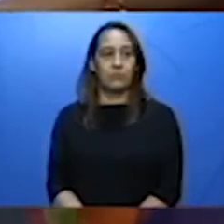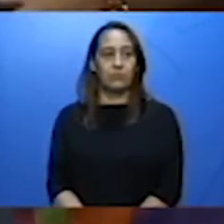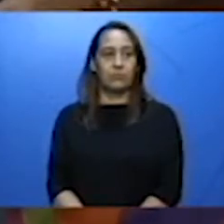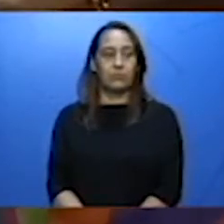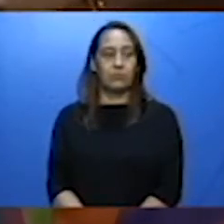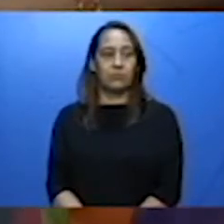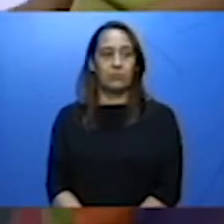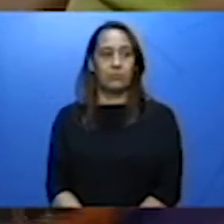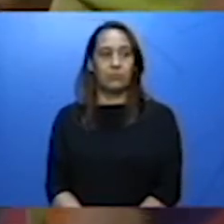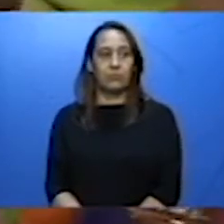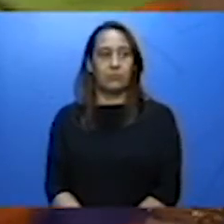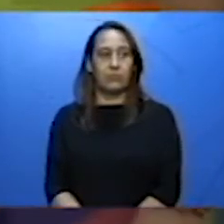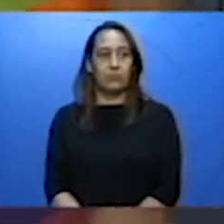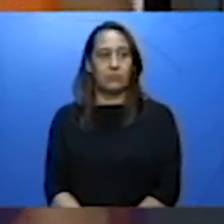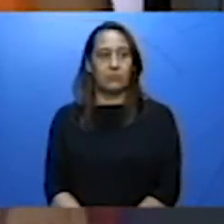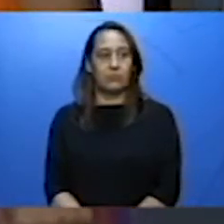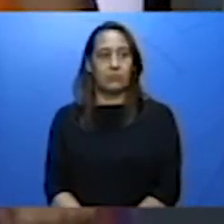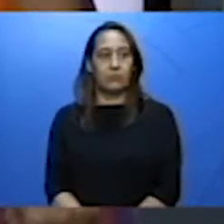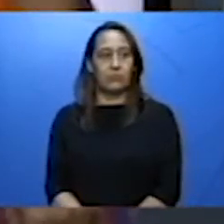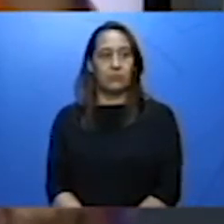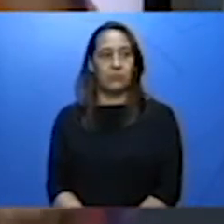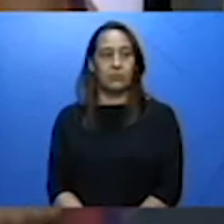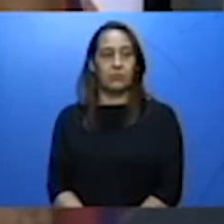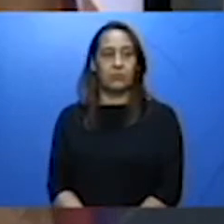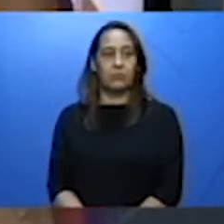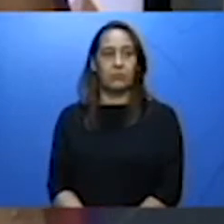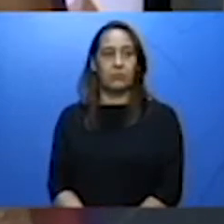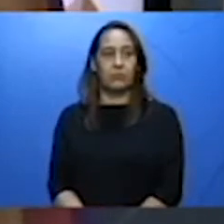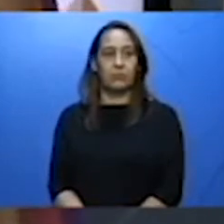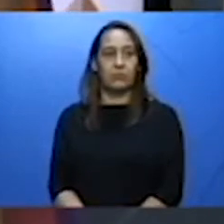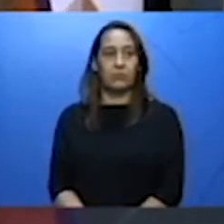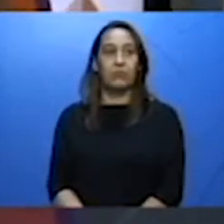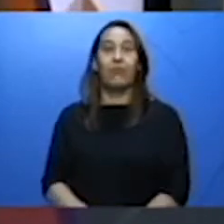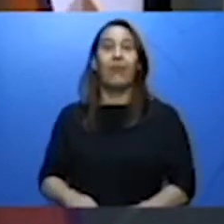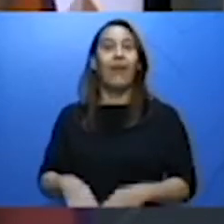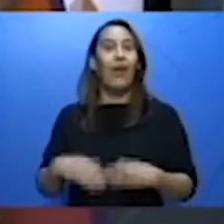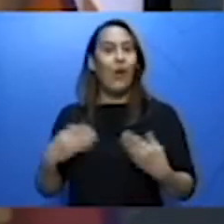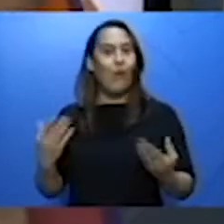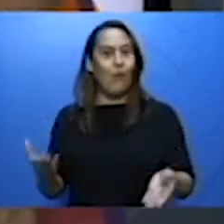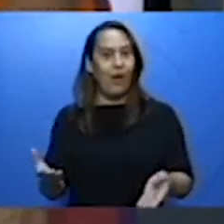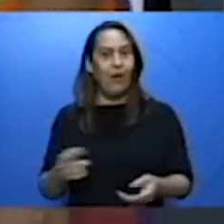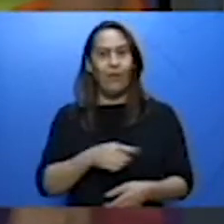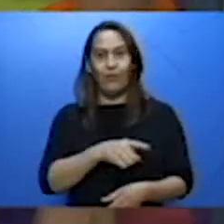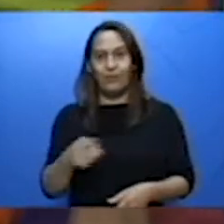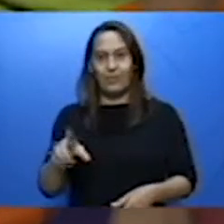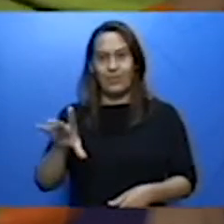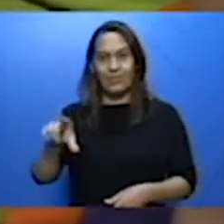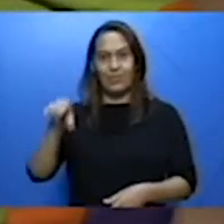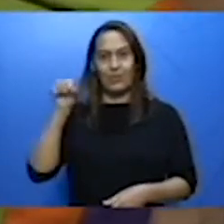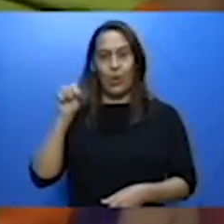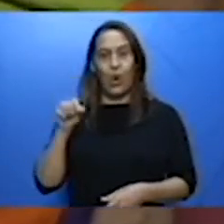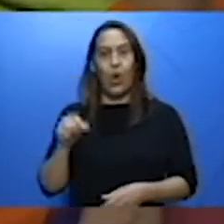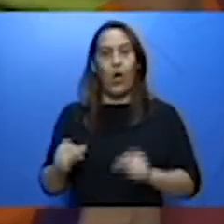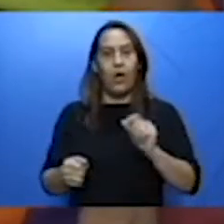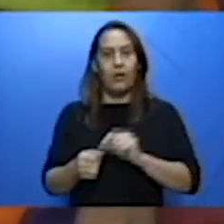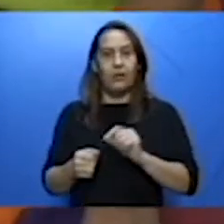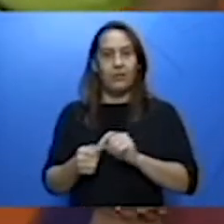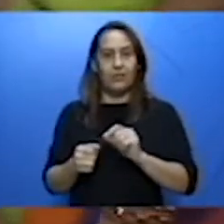a diferença. Qual que vocês vão preferir fazer a partir de hoje? O algoritmo por